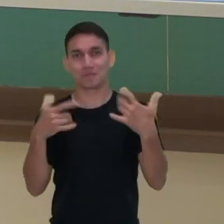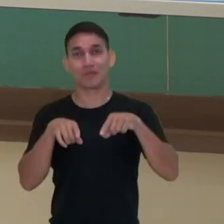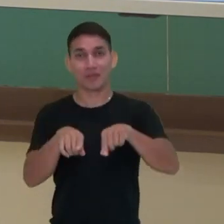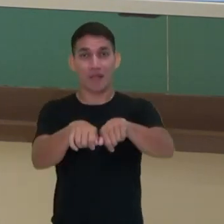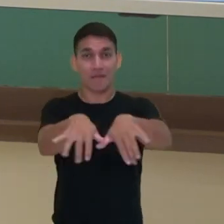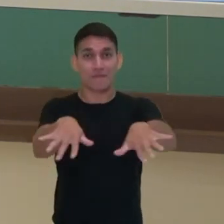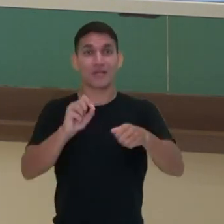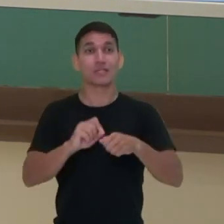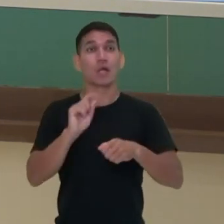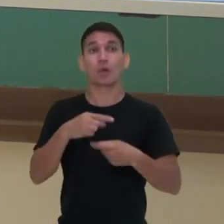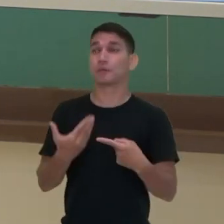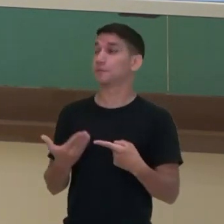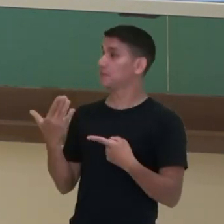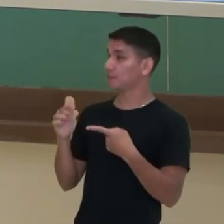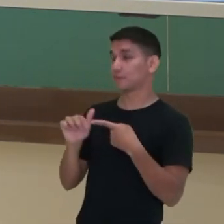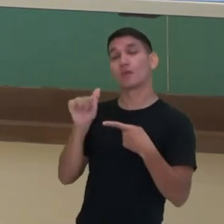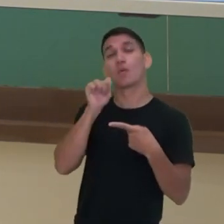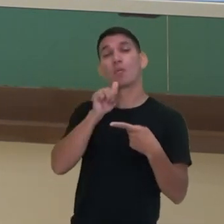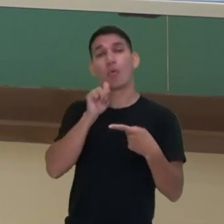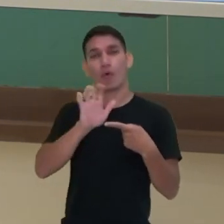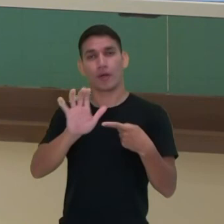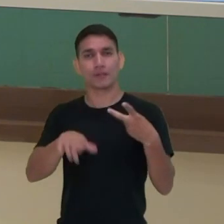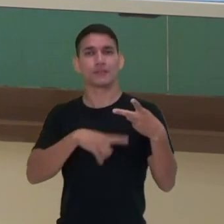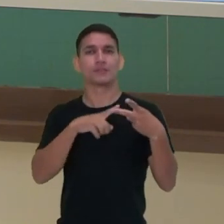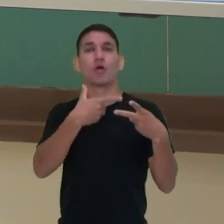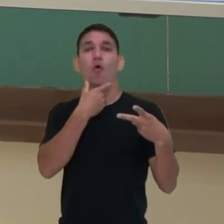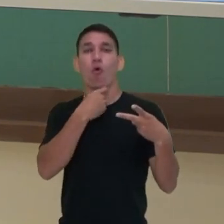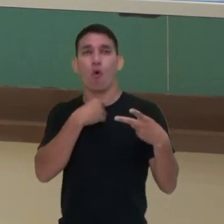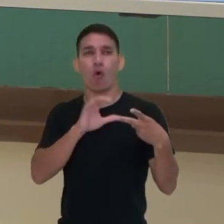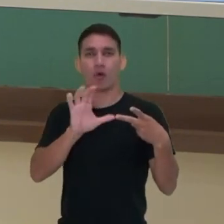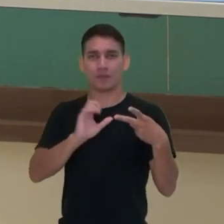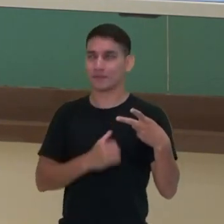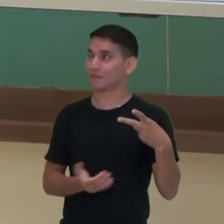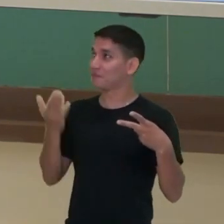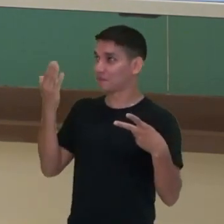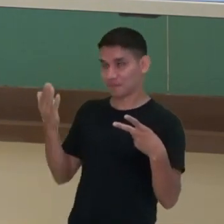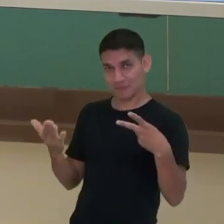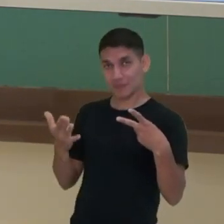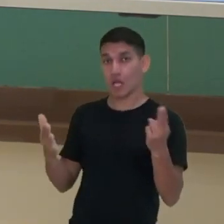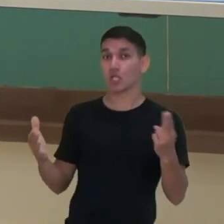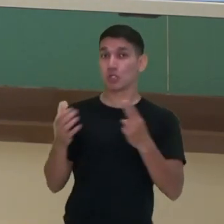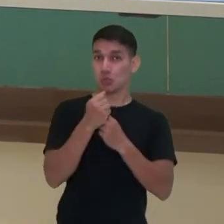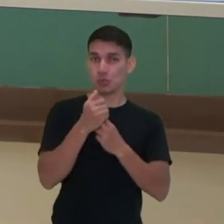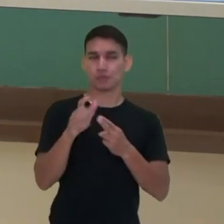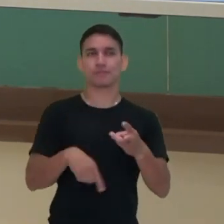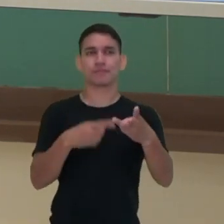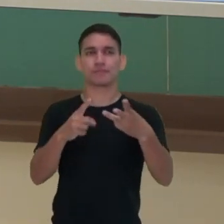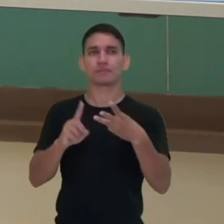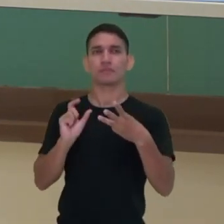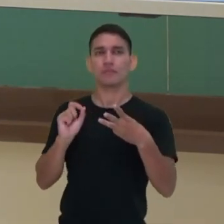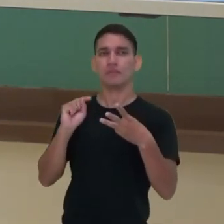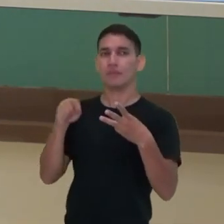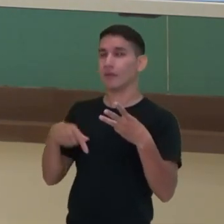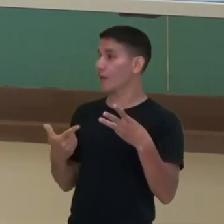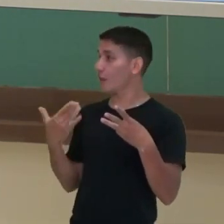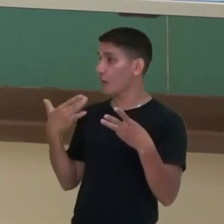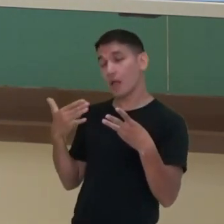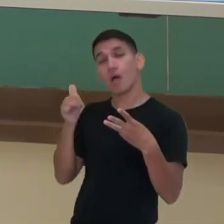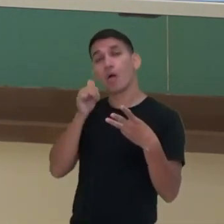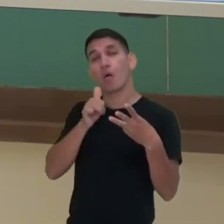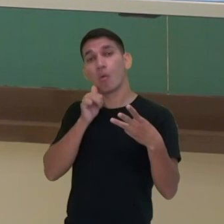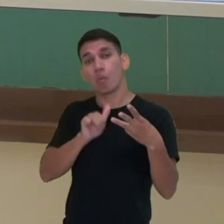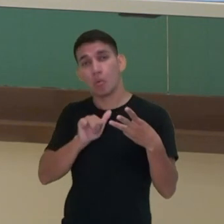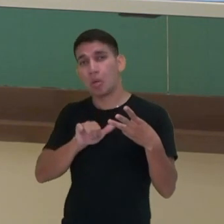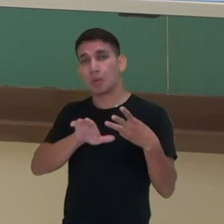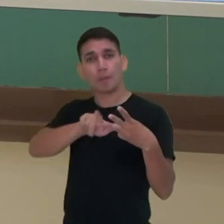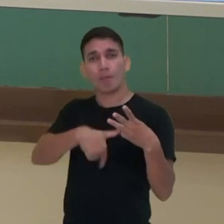seguinte notação: mulher com a característica, homem com a característica, no caso dominante, tá? Mulher sem a característica,